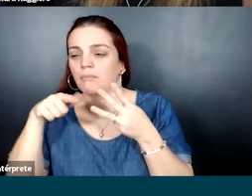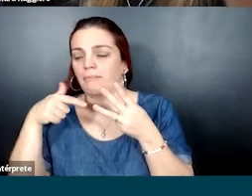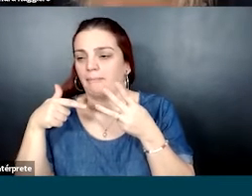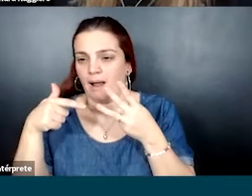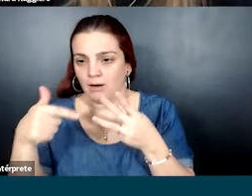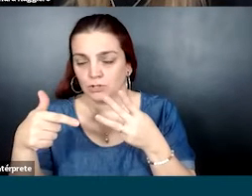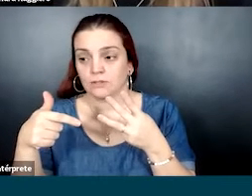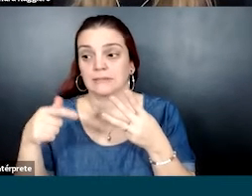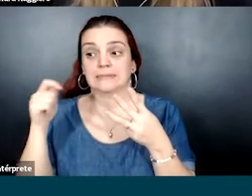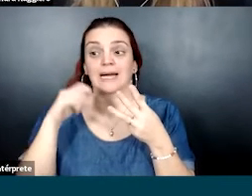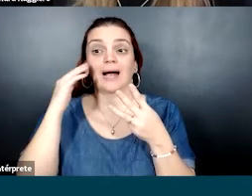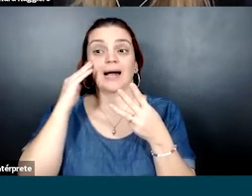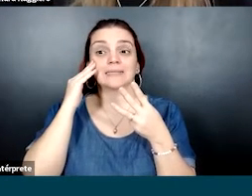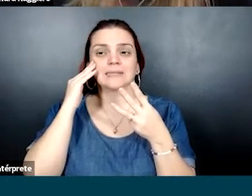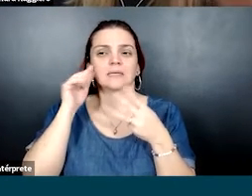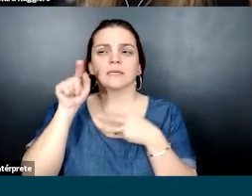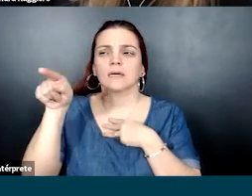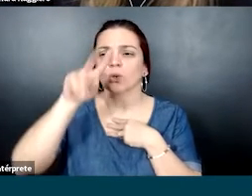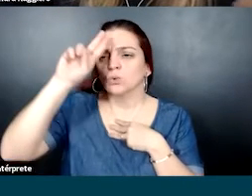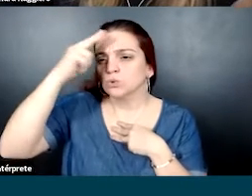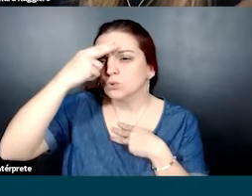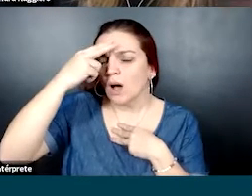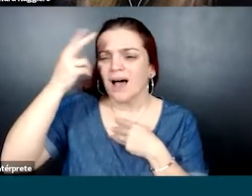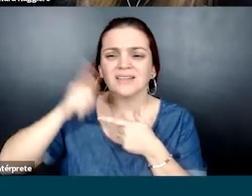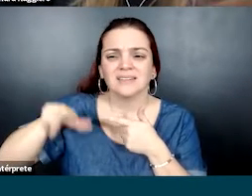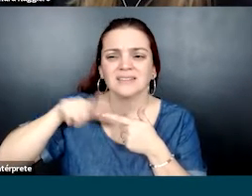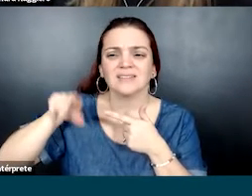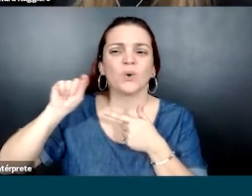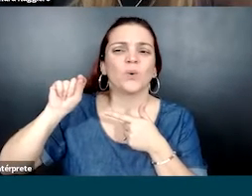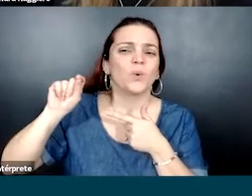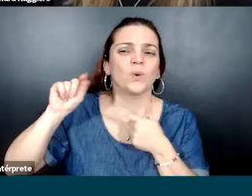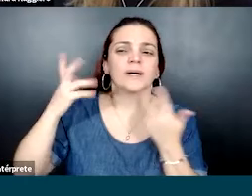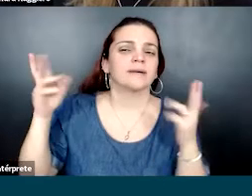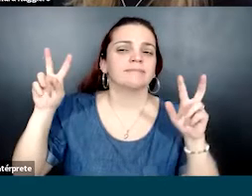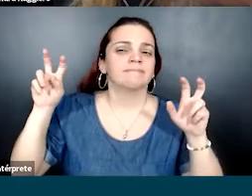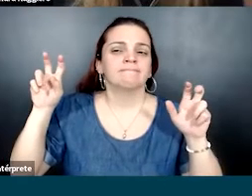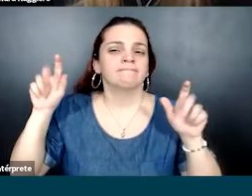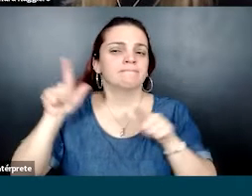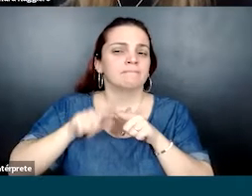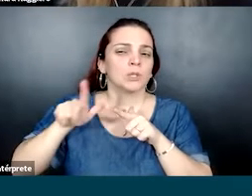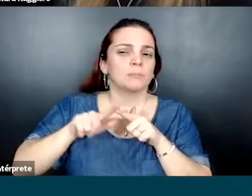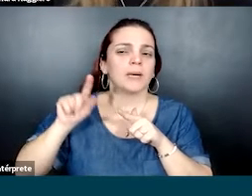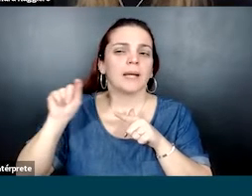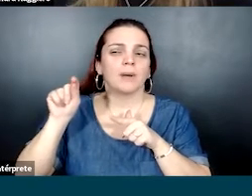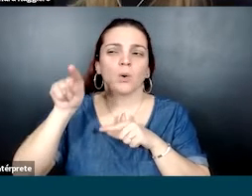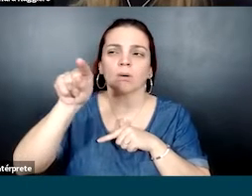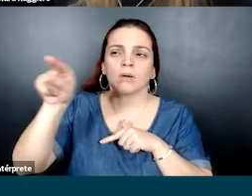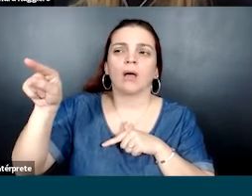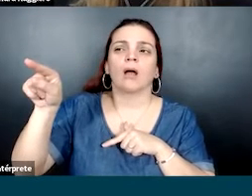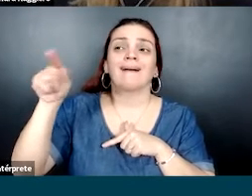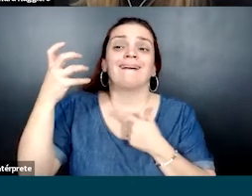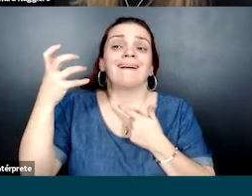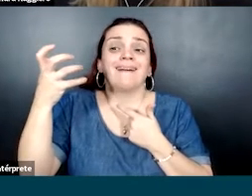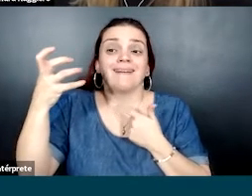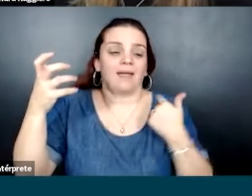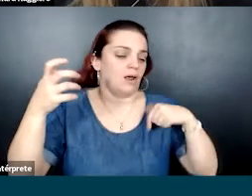então, entender a usuária, suas dores e como ela se comporta. Quais são os problemas